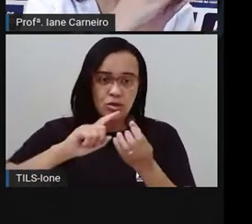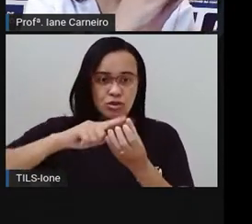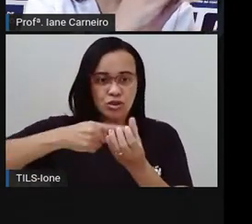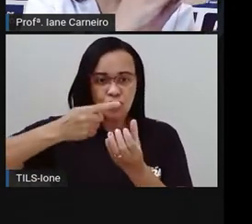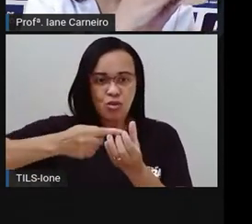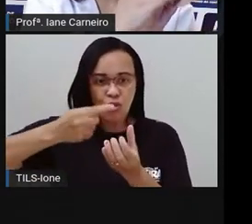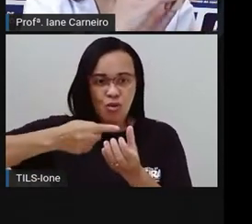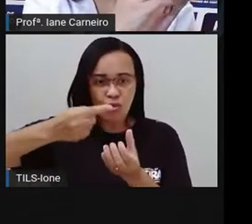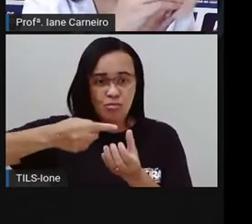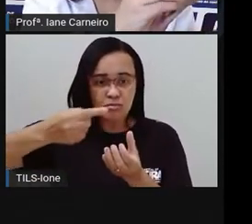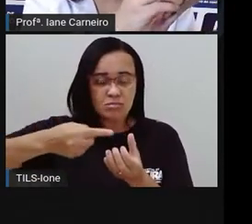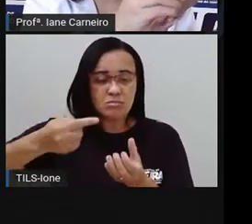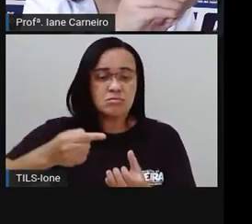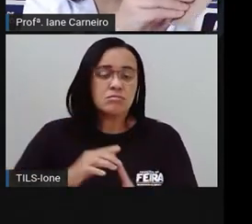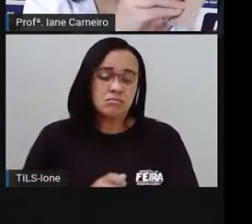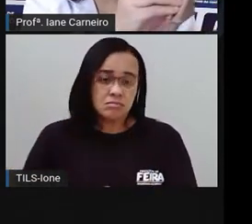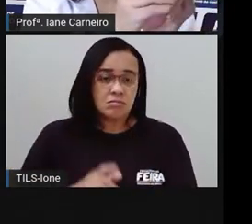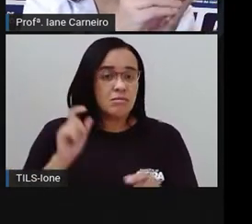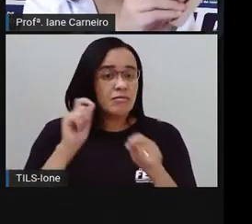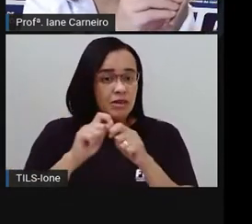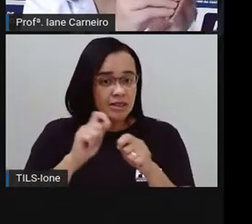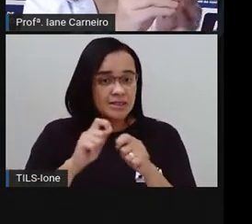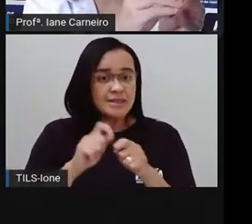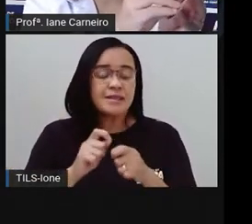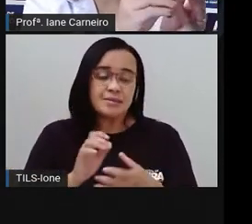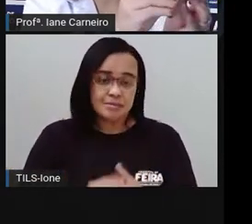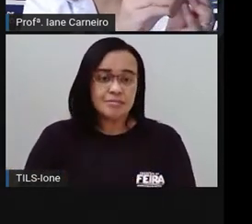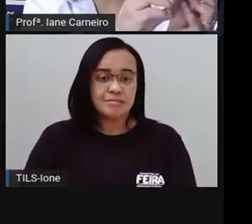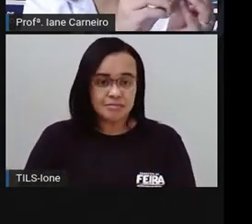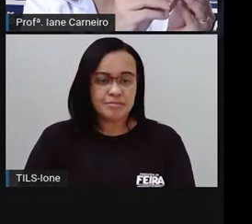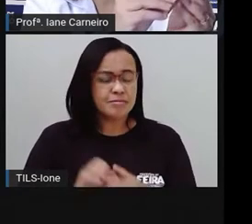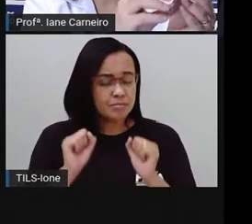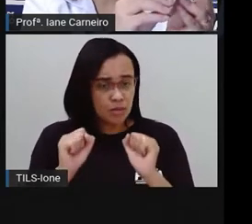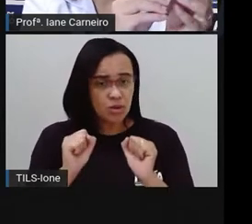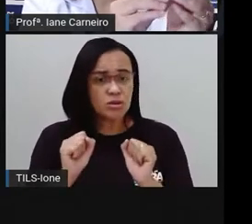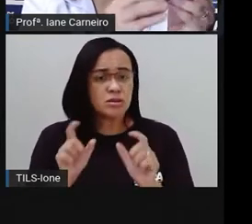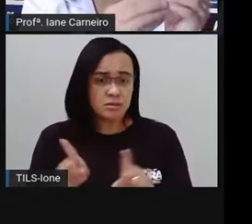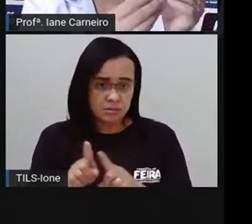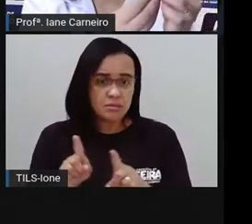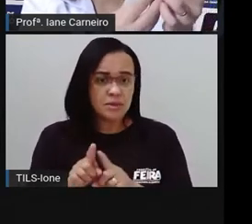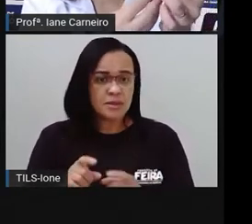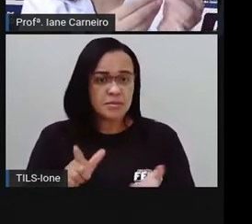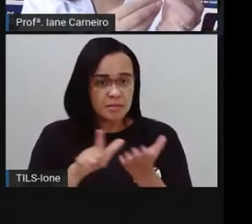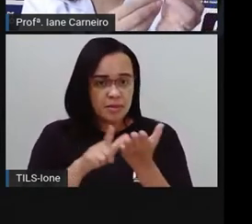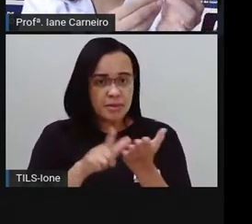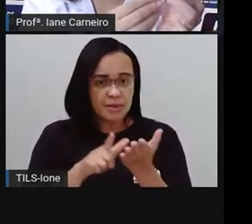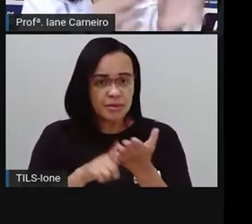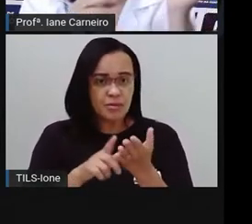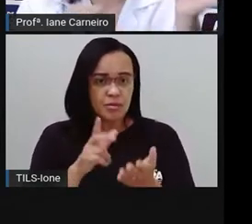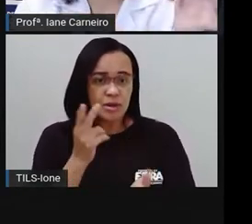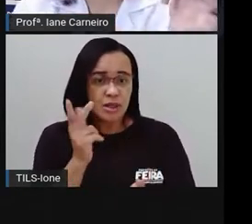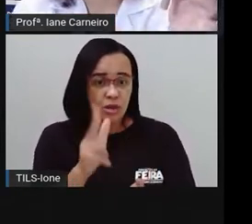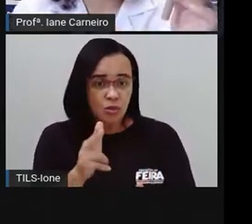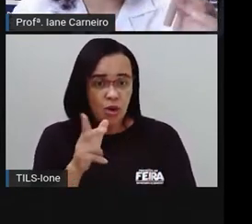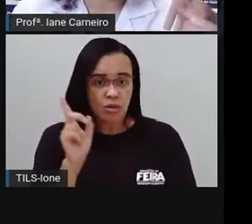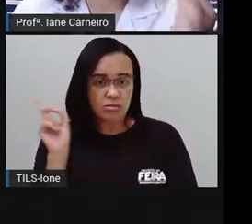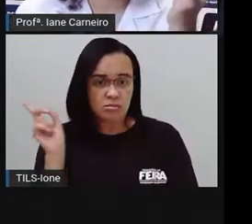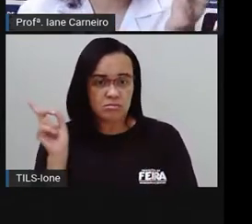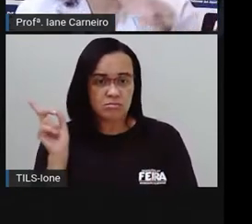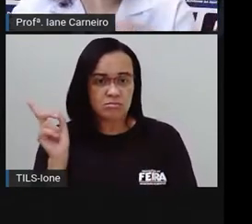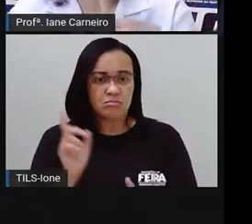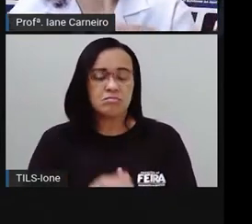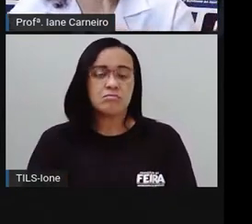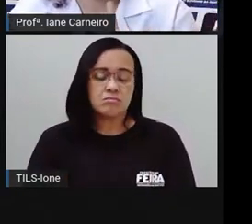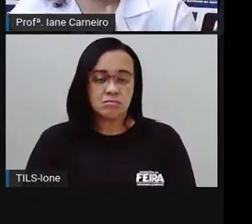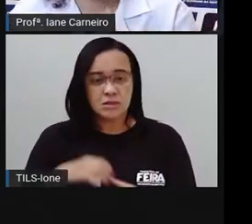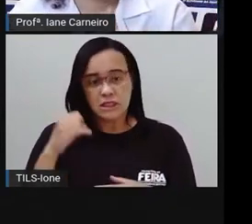os canudinhos para você fazer o seu porta-retrato. Dessa forma, ó. Dessa forma. Então, você vai precisar de papel. Se